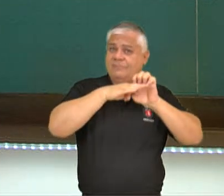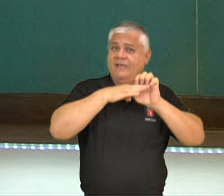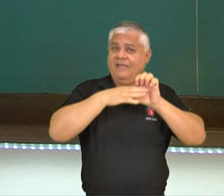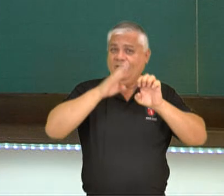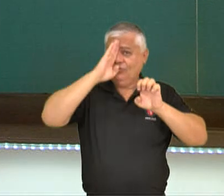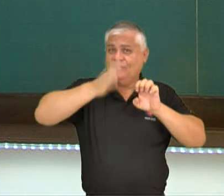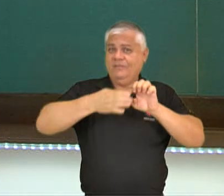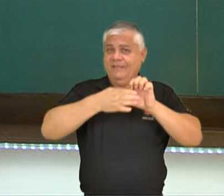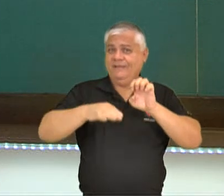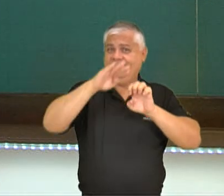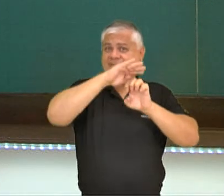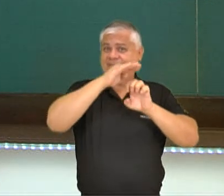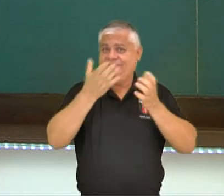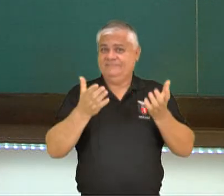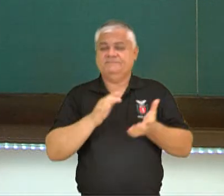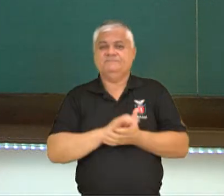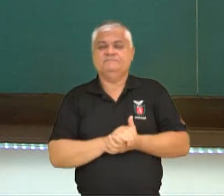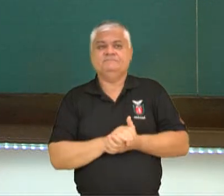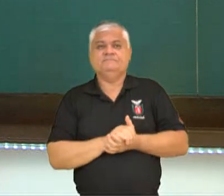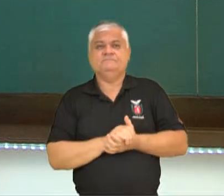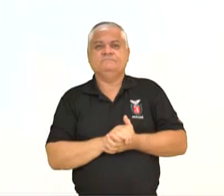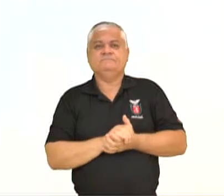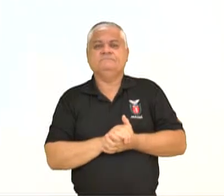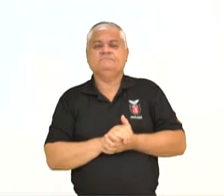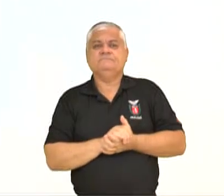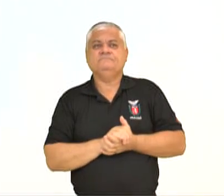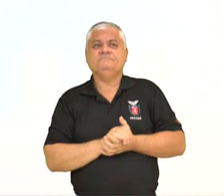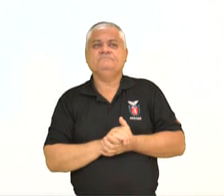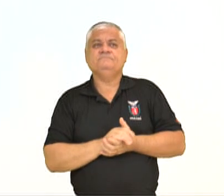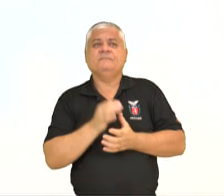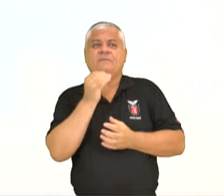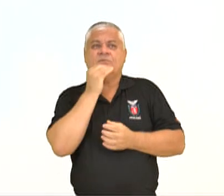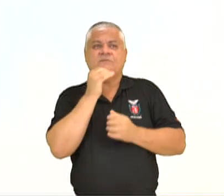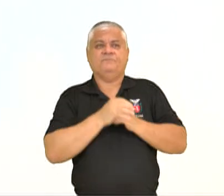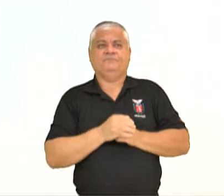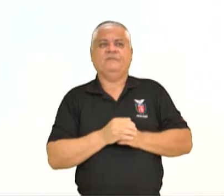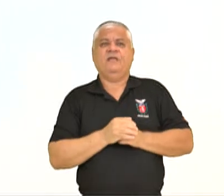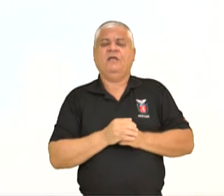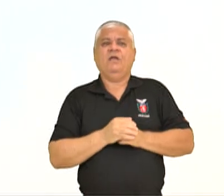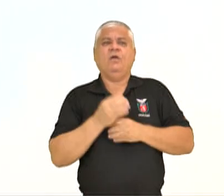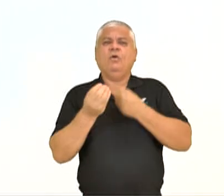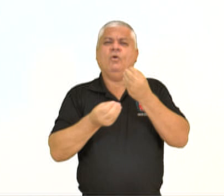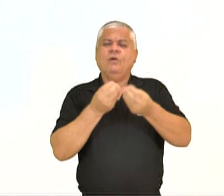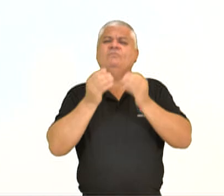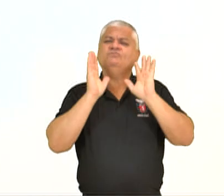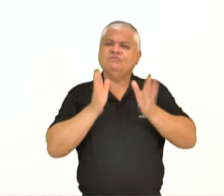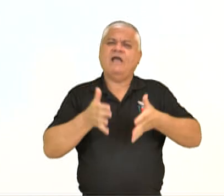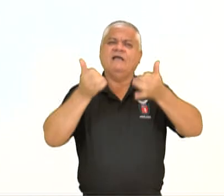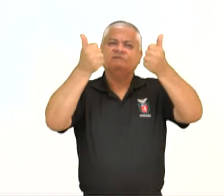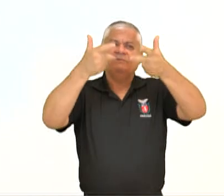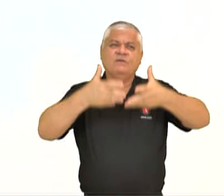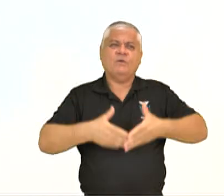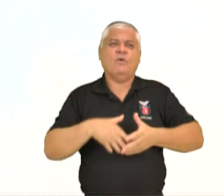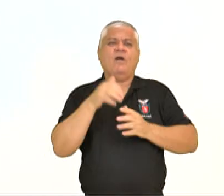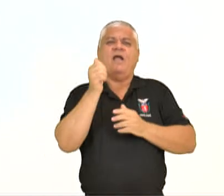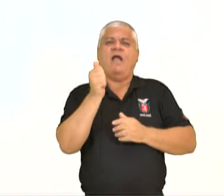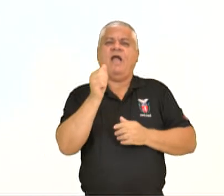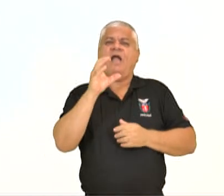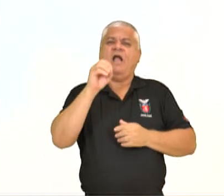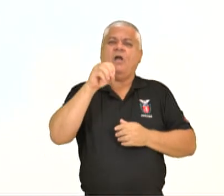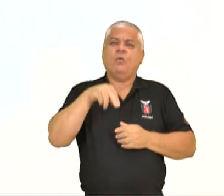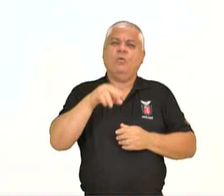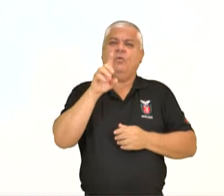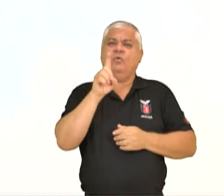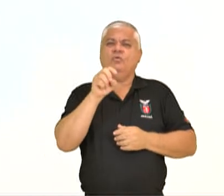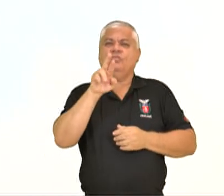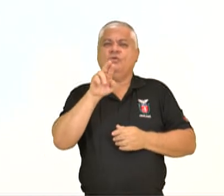dominante. Então, exemplo, a acondroplasia, que a gente já falou bastante quando a gente foi explicar os alelos